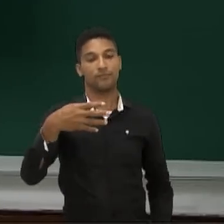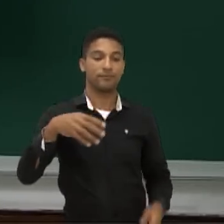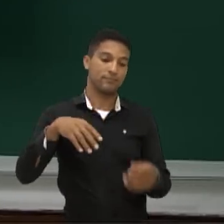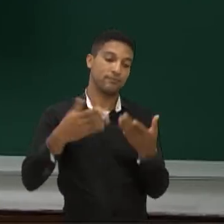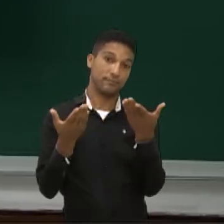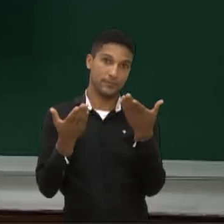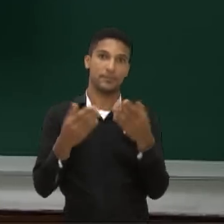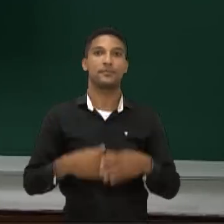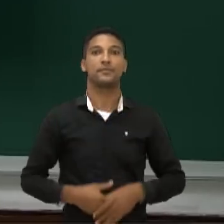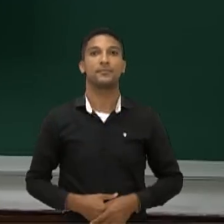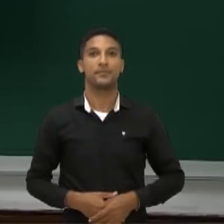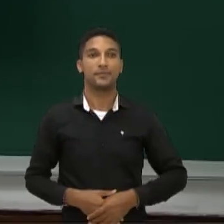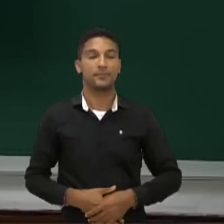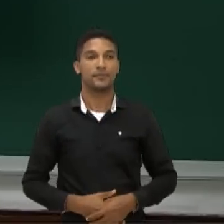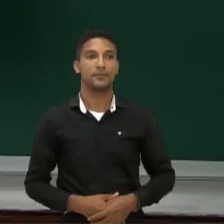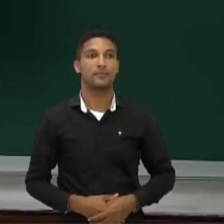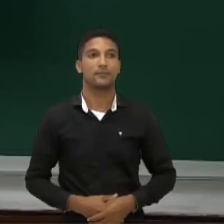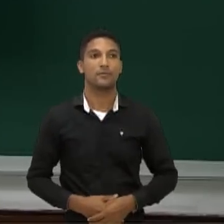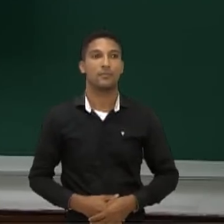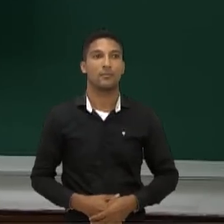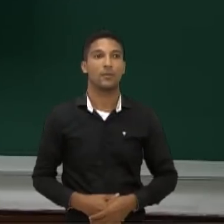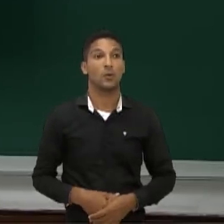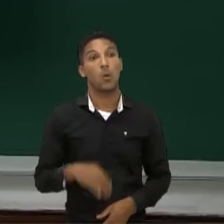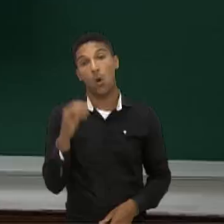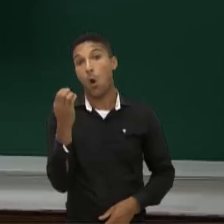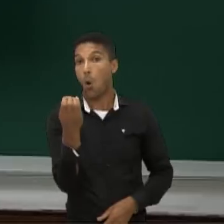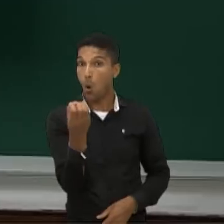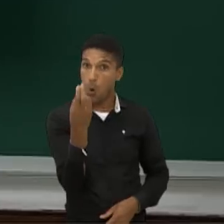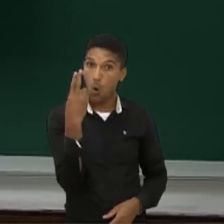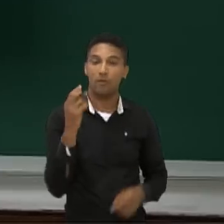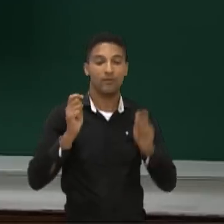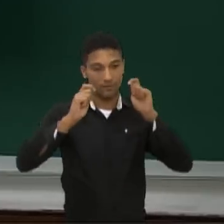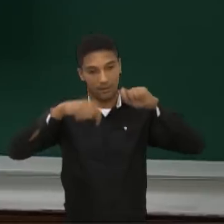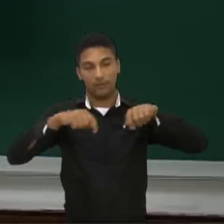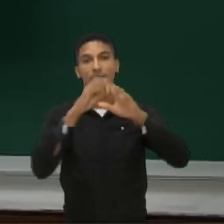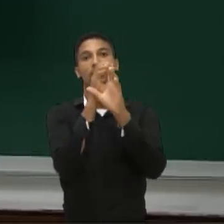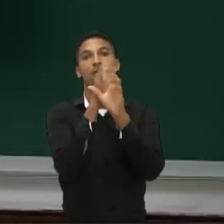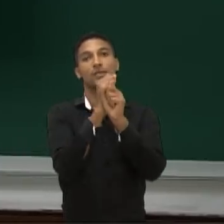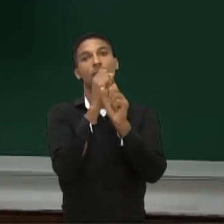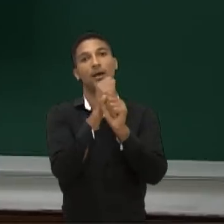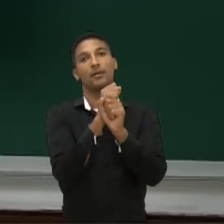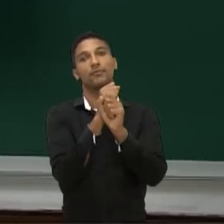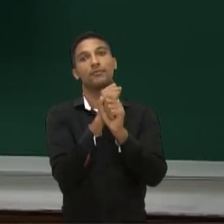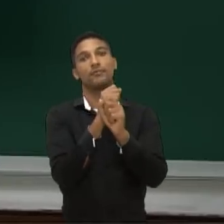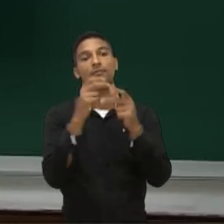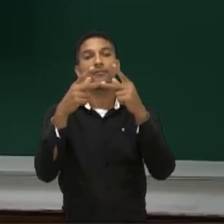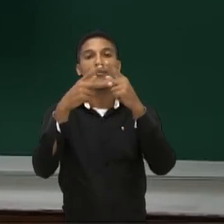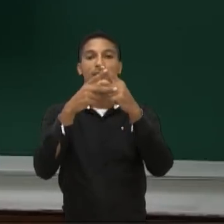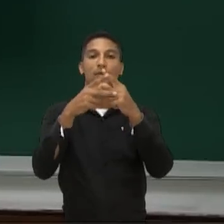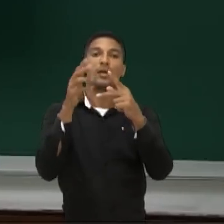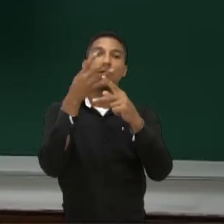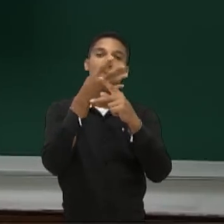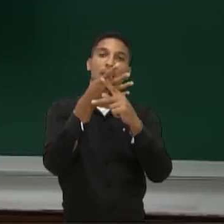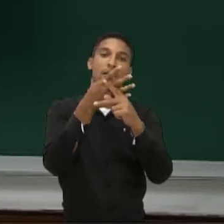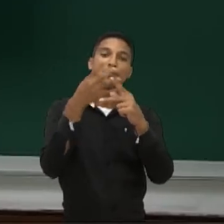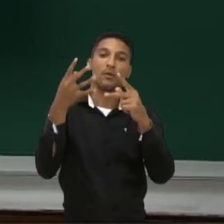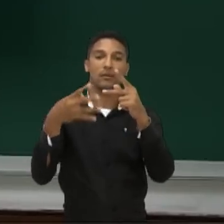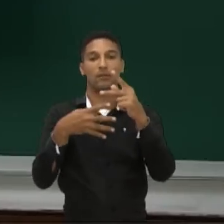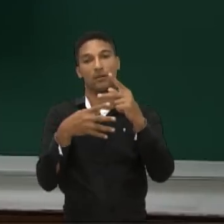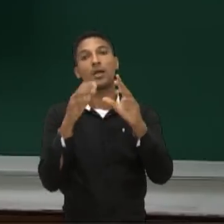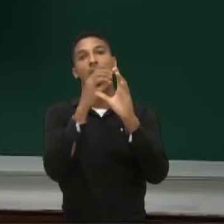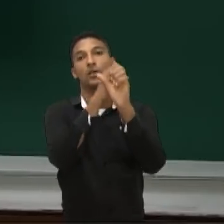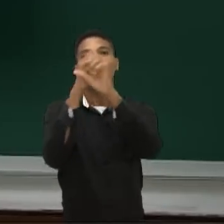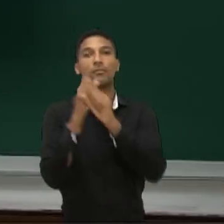4, tá bom? Então, ou a mesma coisa que eu somar ali também, 4 mais 4, para ter a certeza que esse perímetro